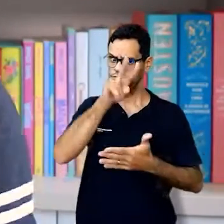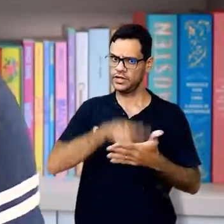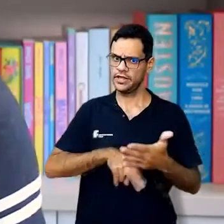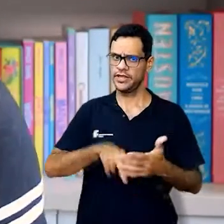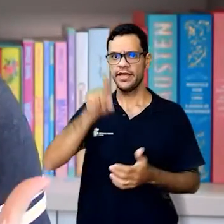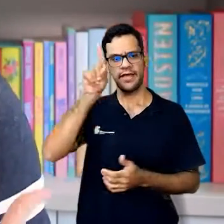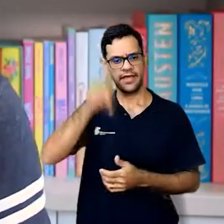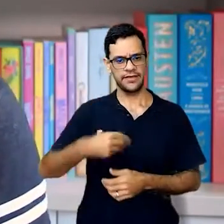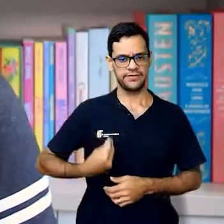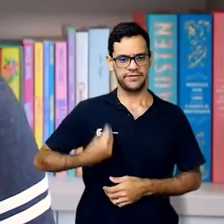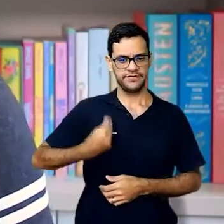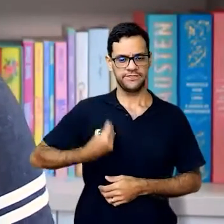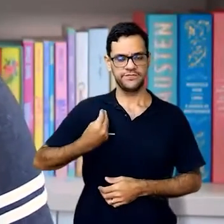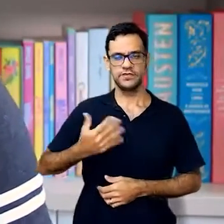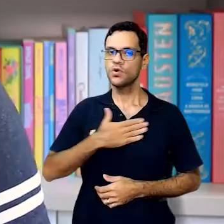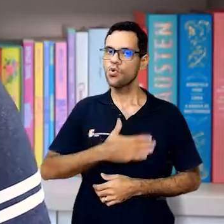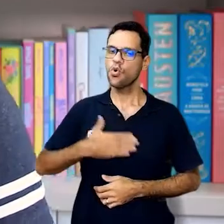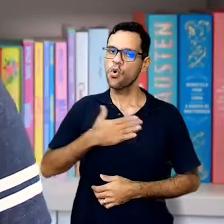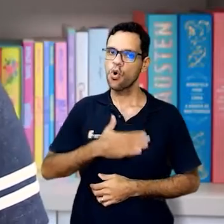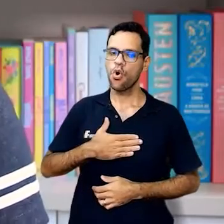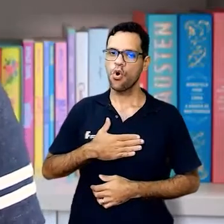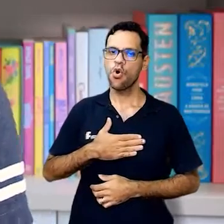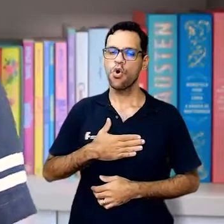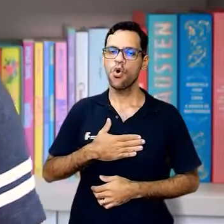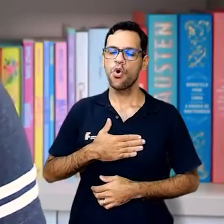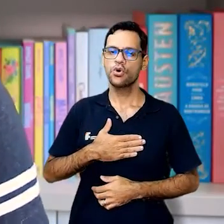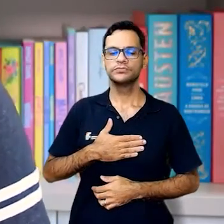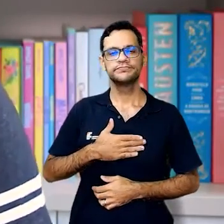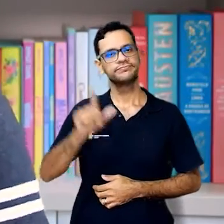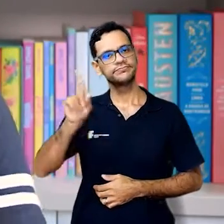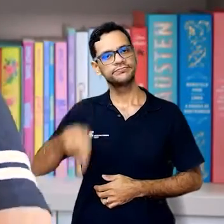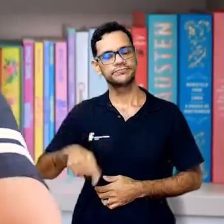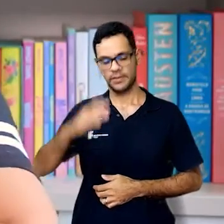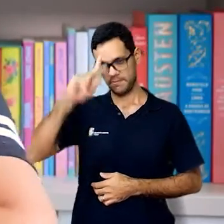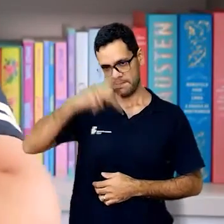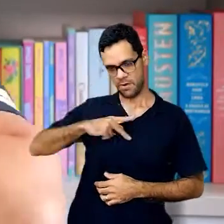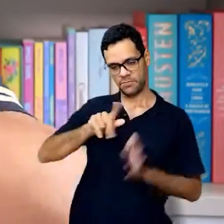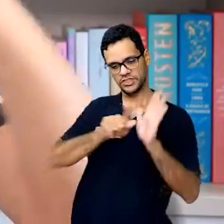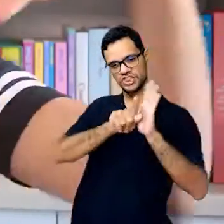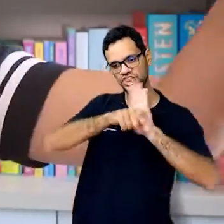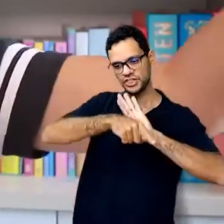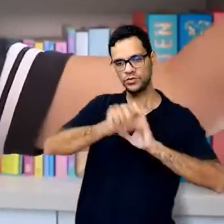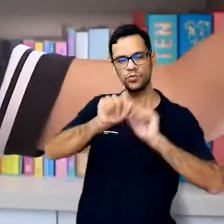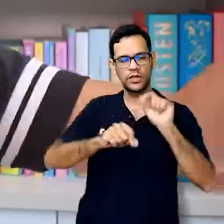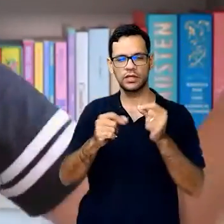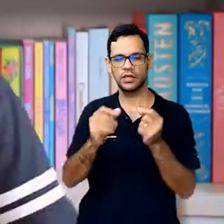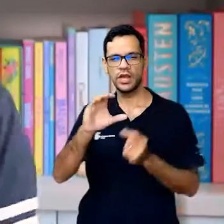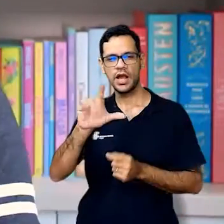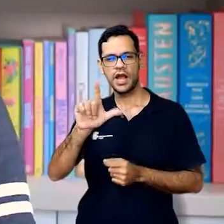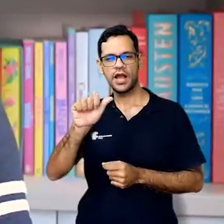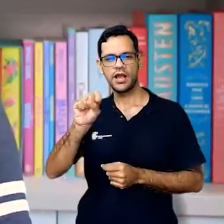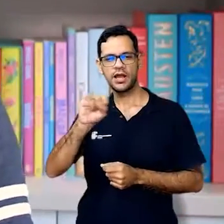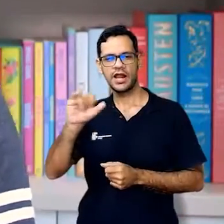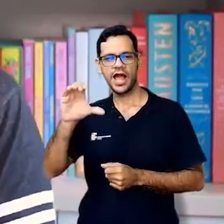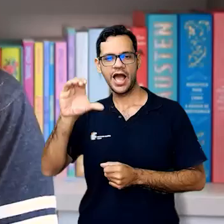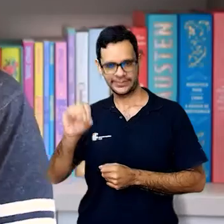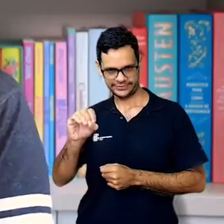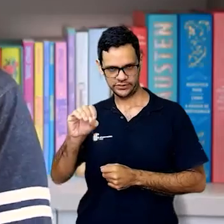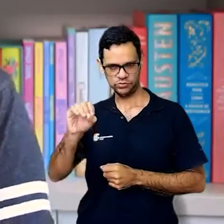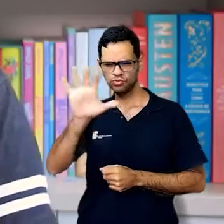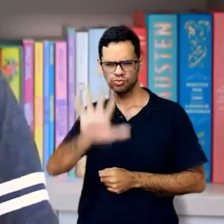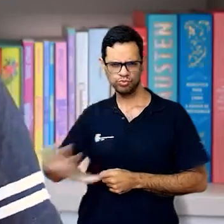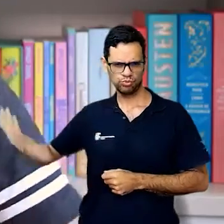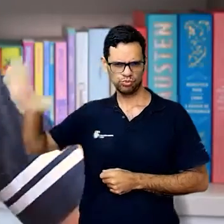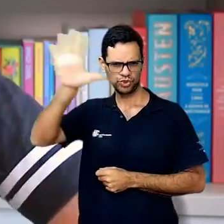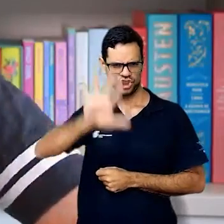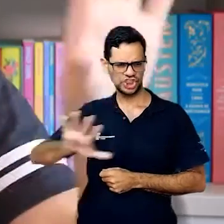que eu mais leio mesmo, assim, na vida. E que eu gosto pra caramba. Geralmente é, assim, o meu gênero favorito mesmo, que é clássico. E eu coloquei,